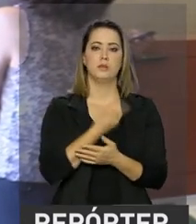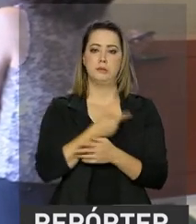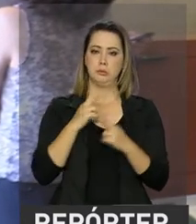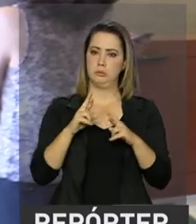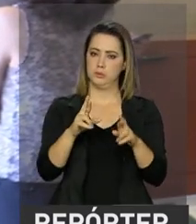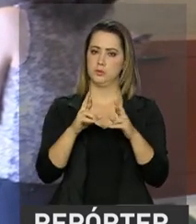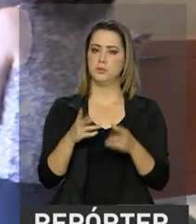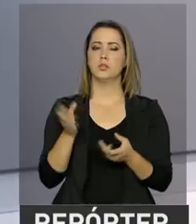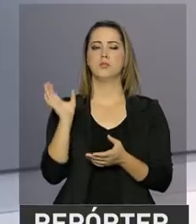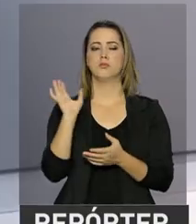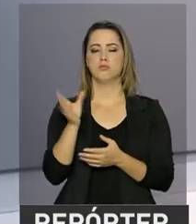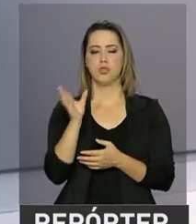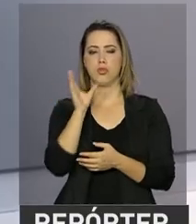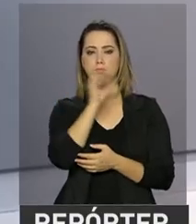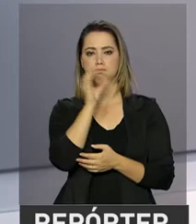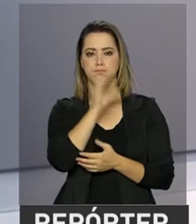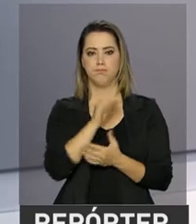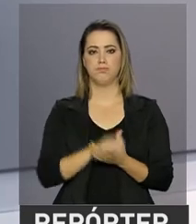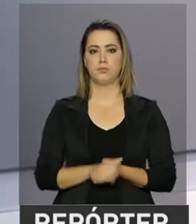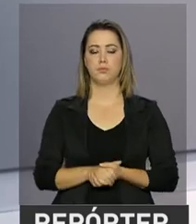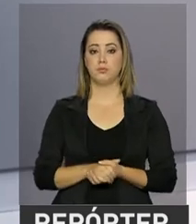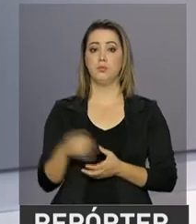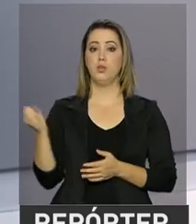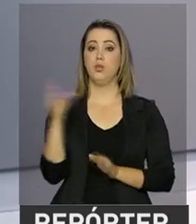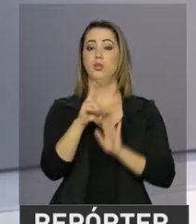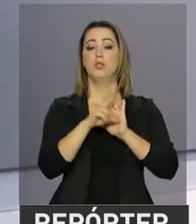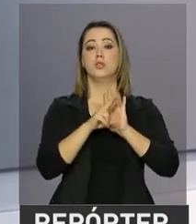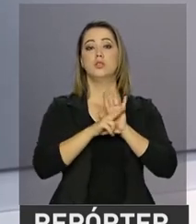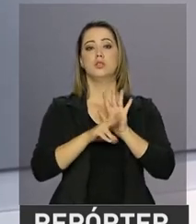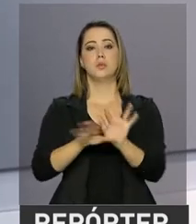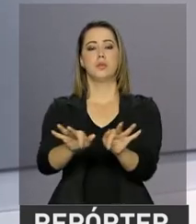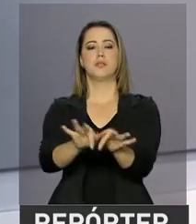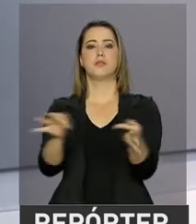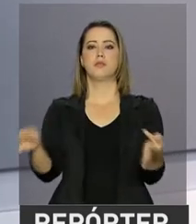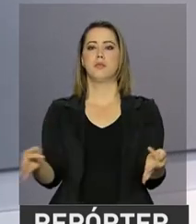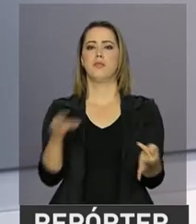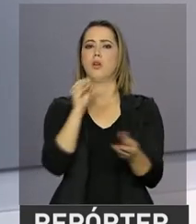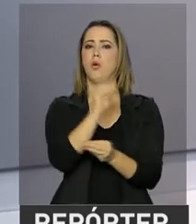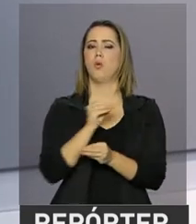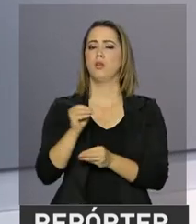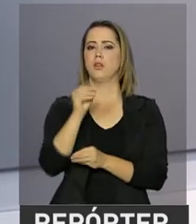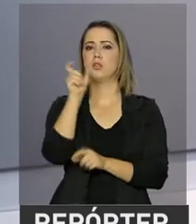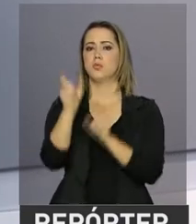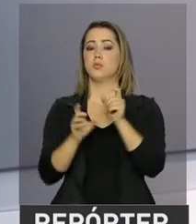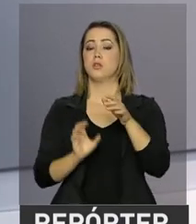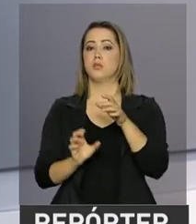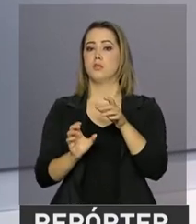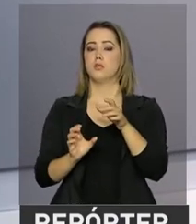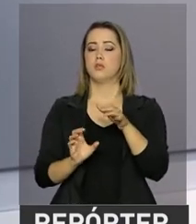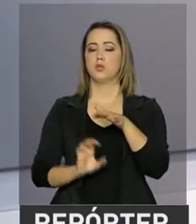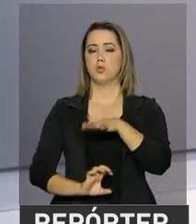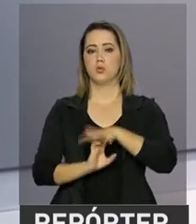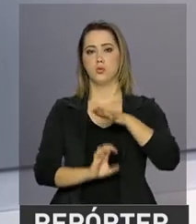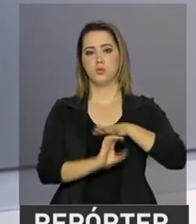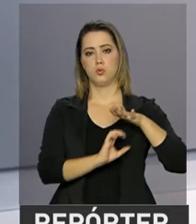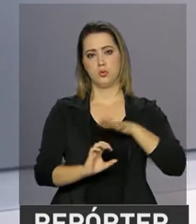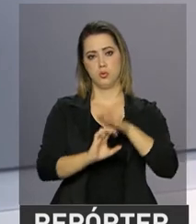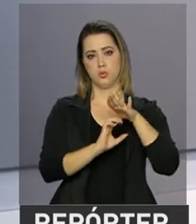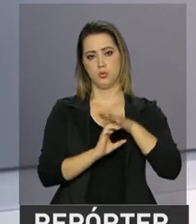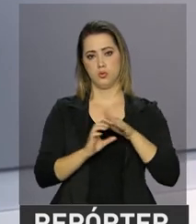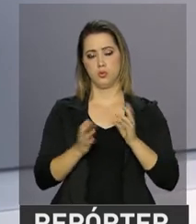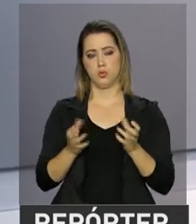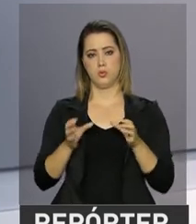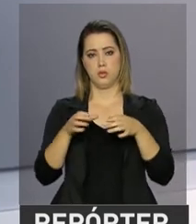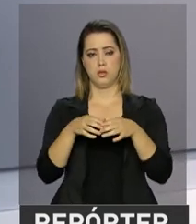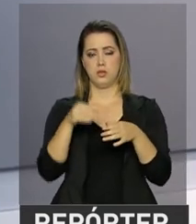mais belos novas regras para simplificar o atendimento de pessoas jurídicas nos serviços públicos já em